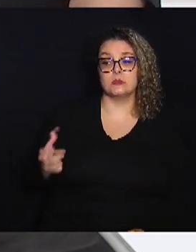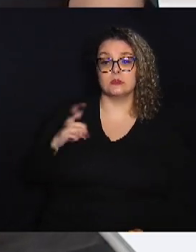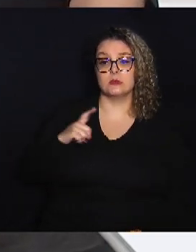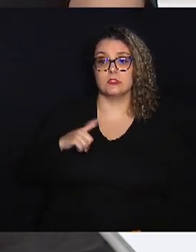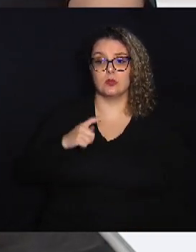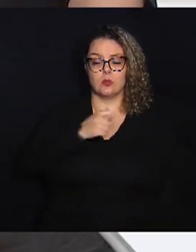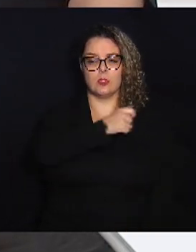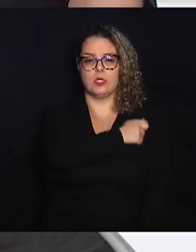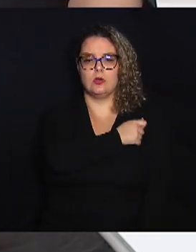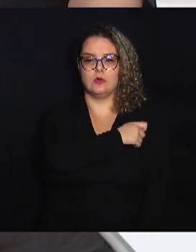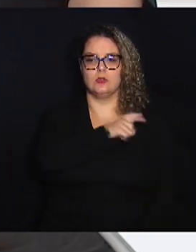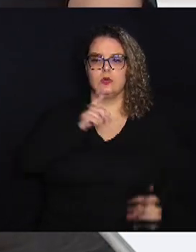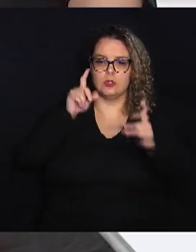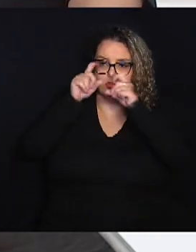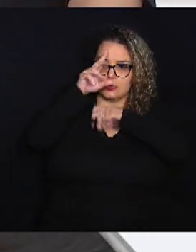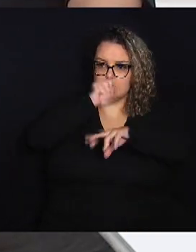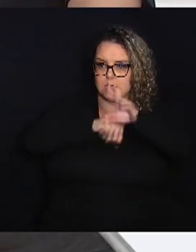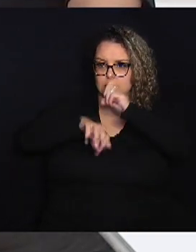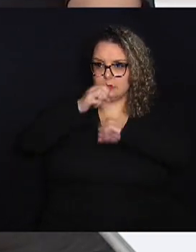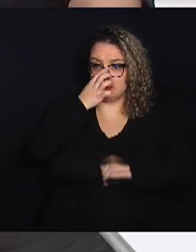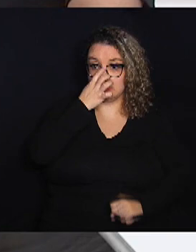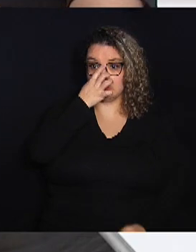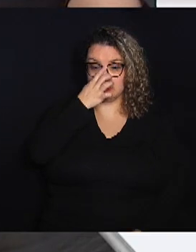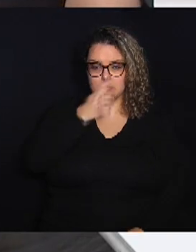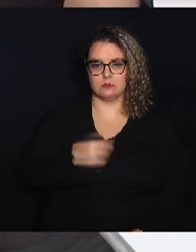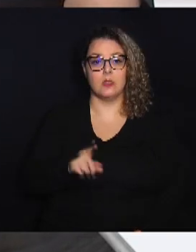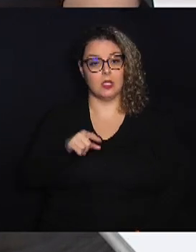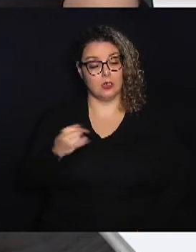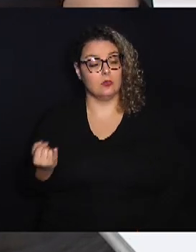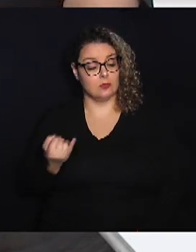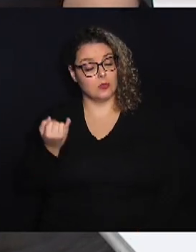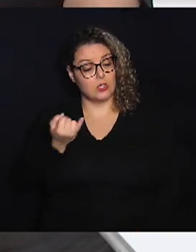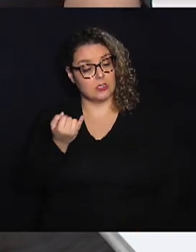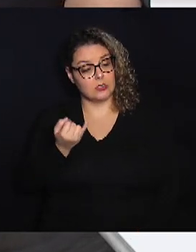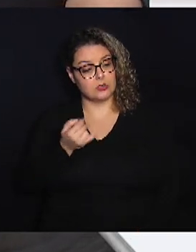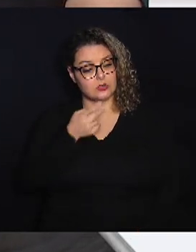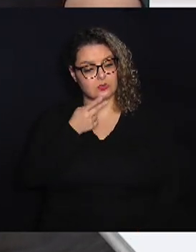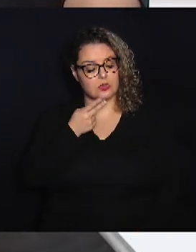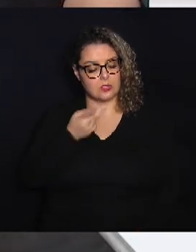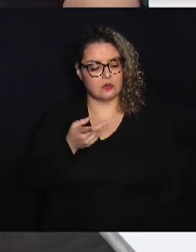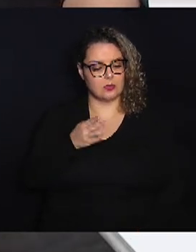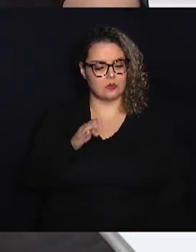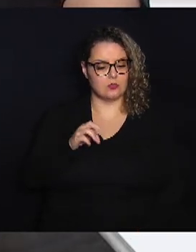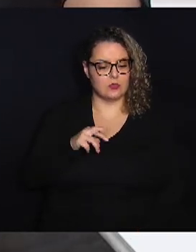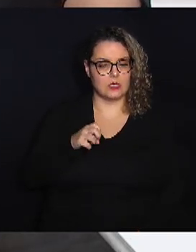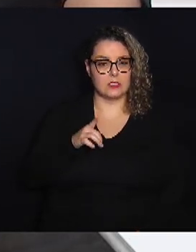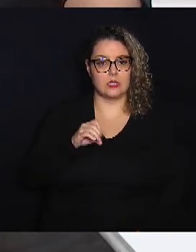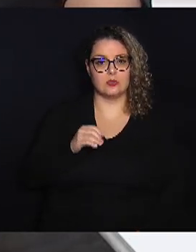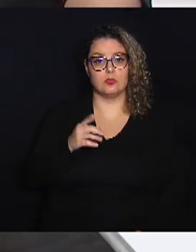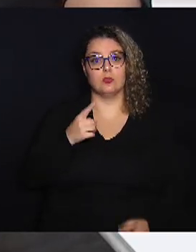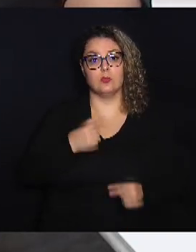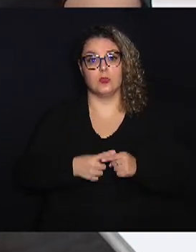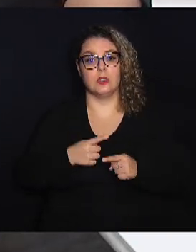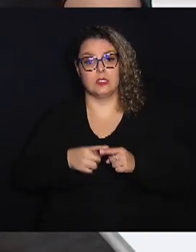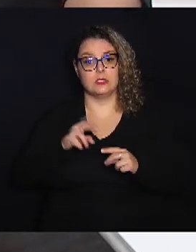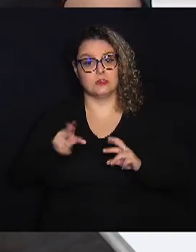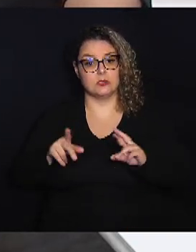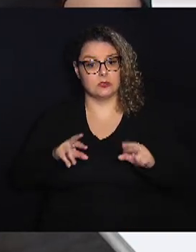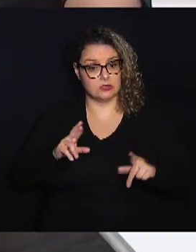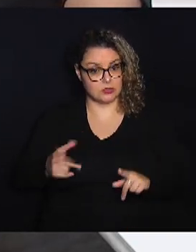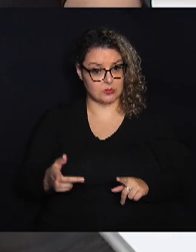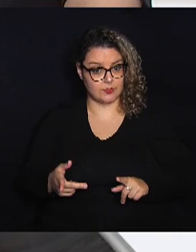aluno com dificuldade na aprendizagem. É muito interessante isso que você falou, Bernardo, porque essa diferenciação